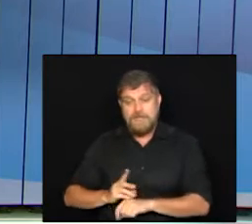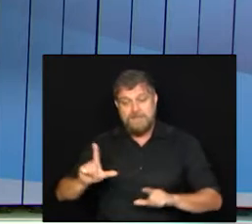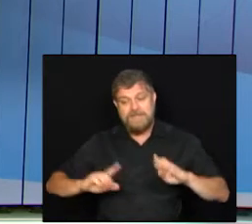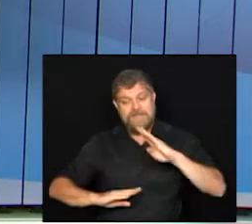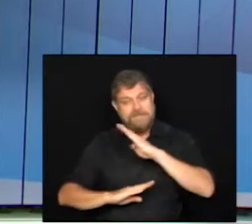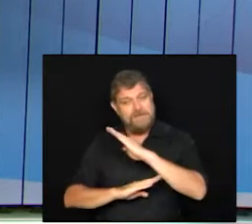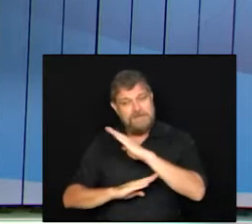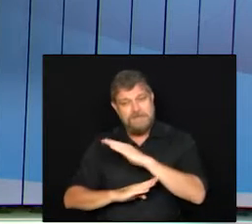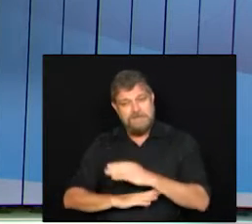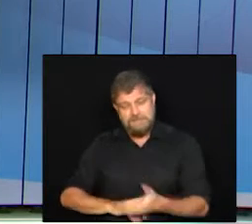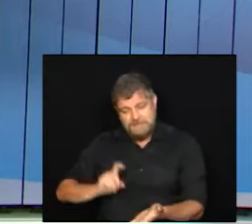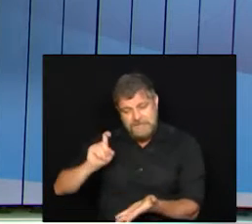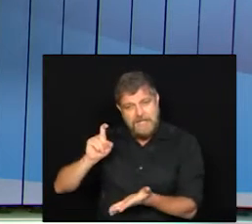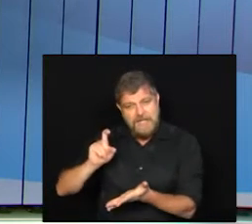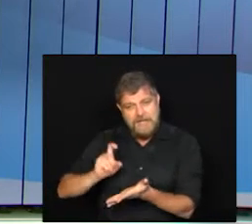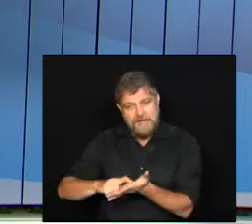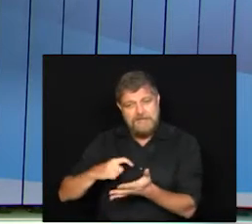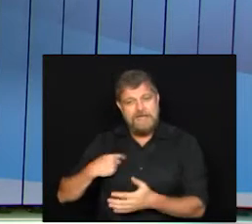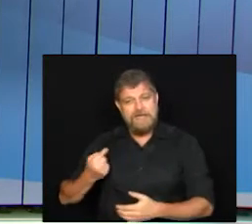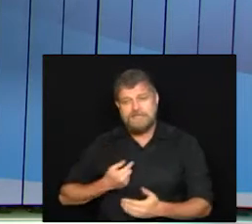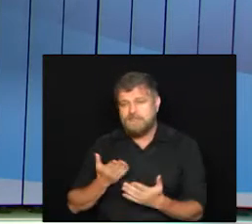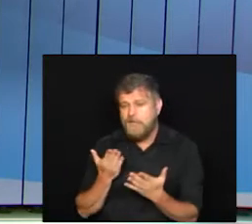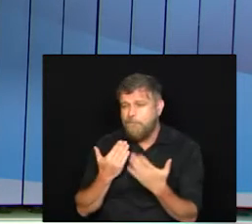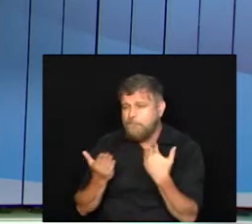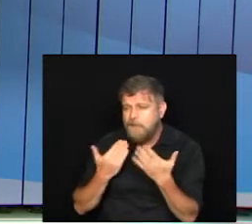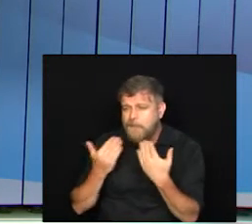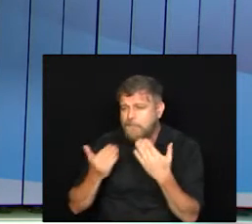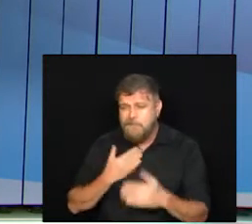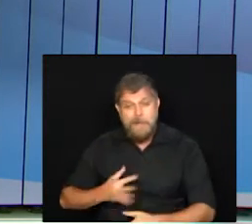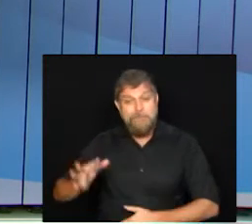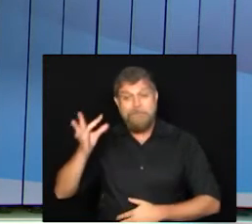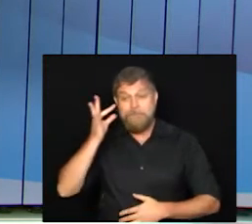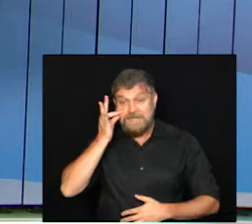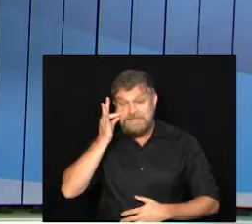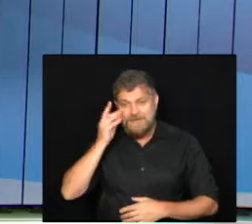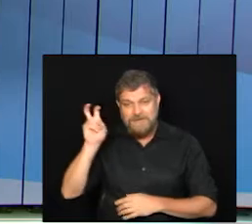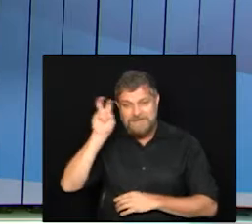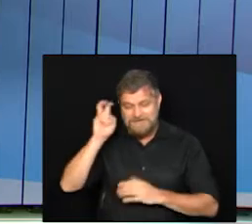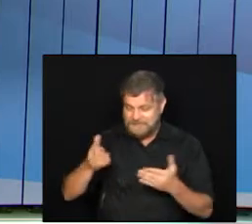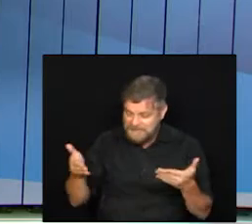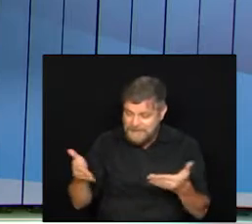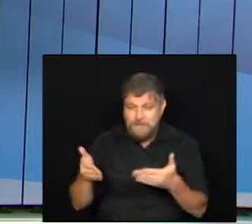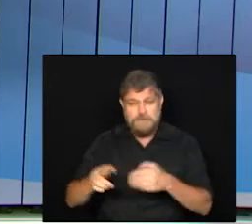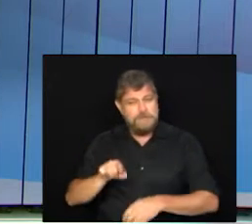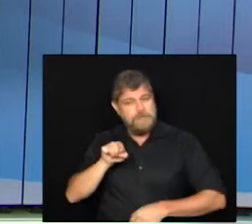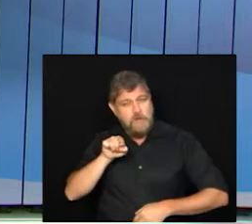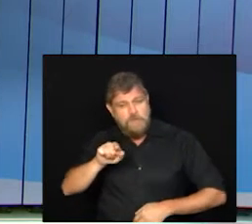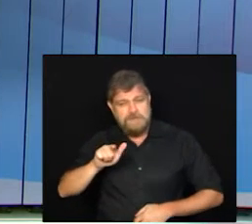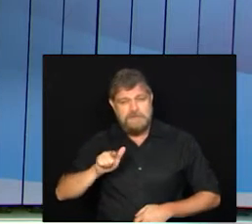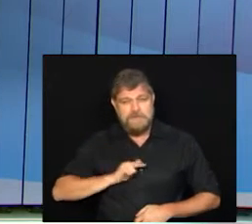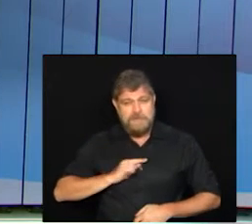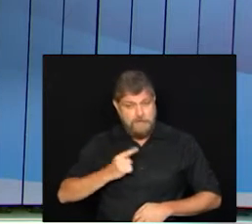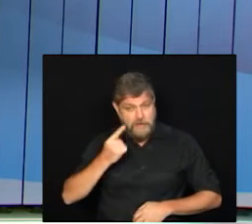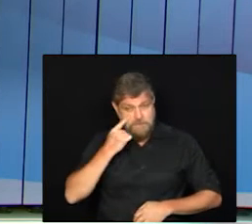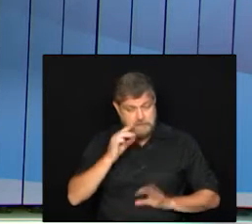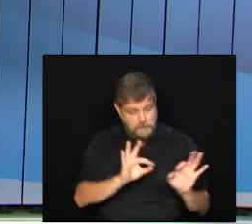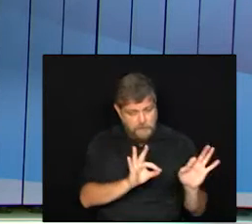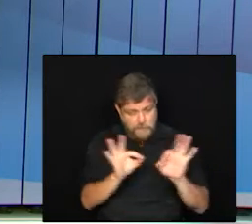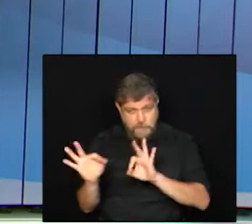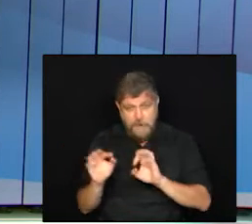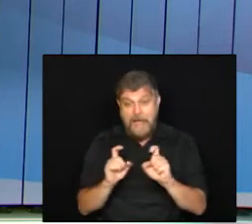Campinas. Você clica e a gente conversa ao vivo nesta quinta-feira. Você que estava acompanhando a